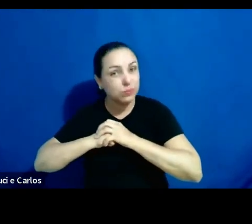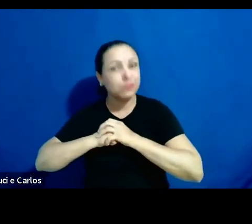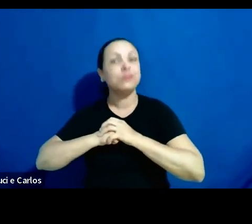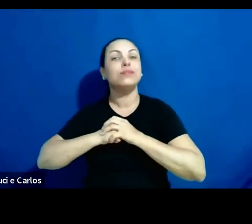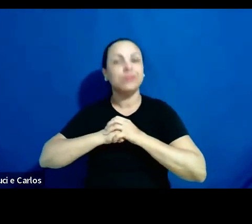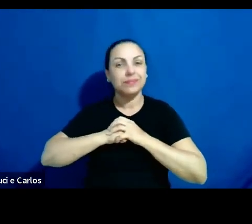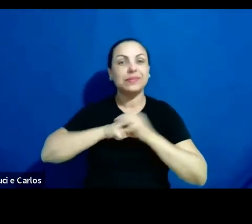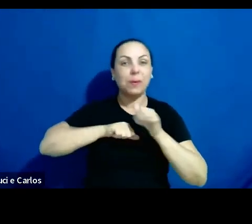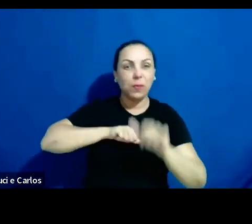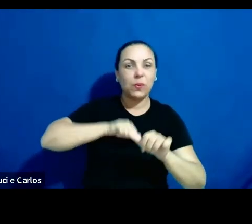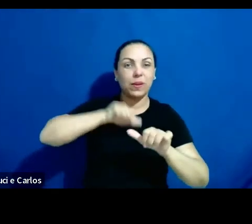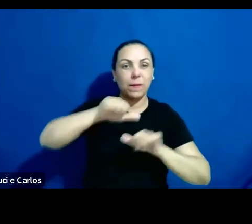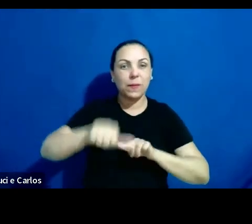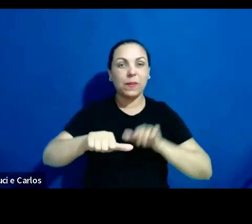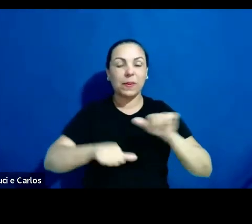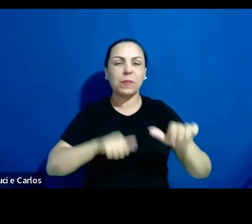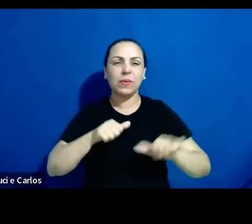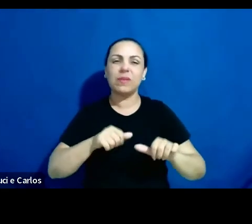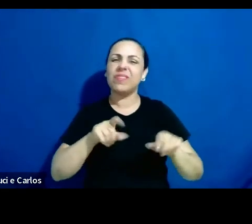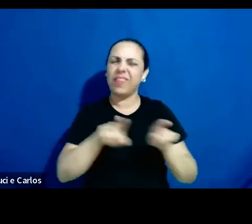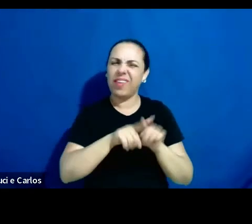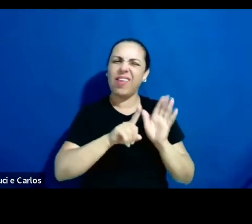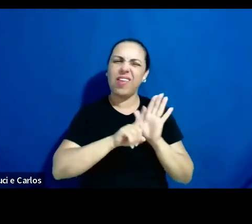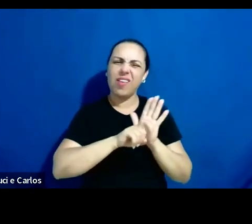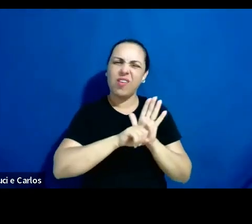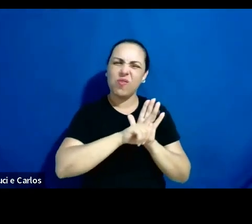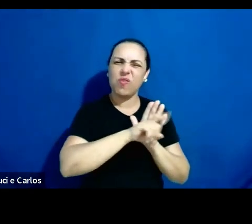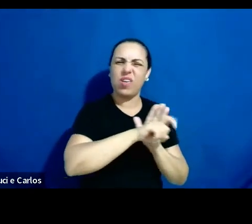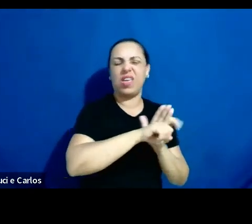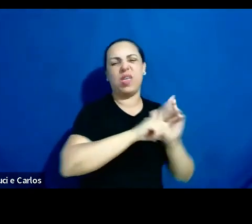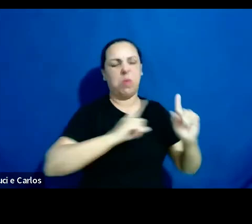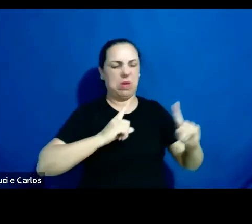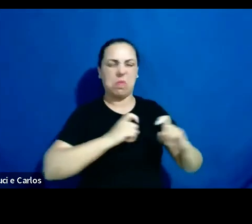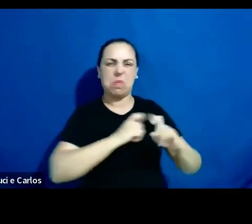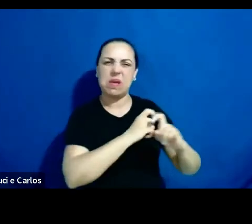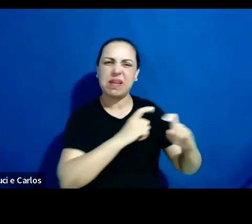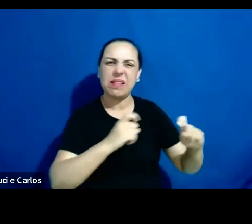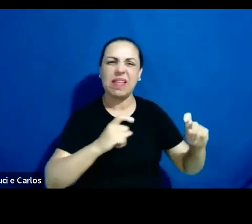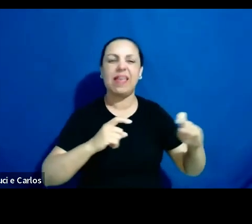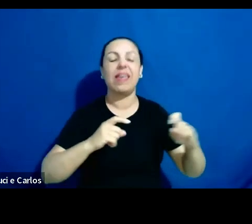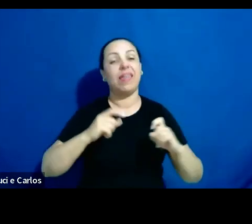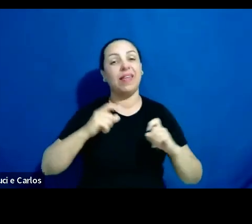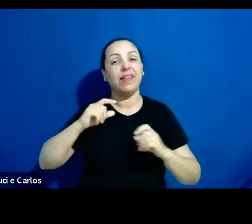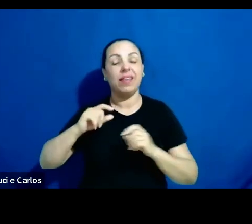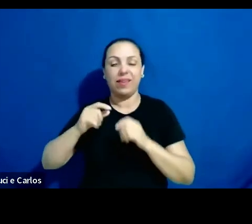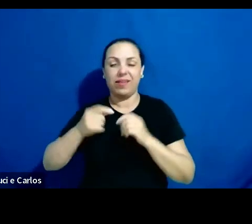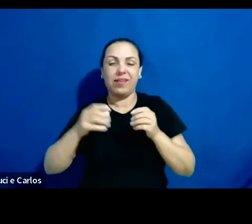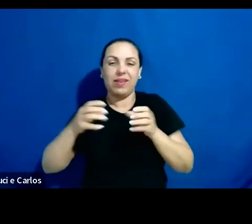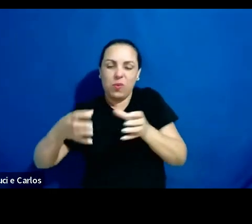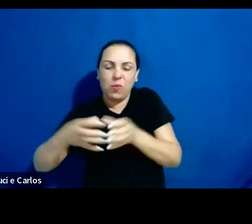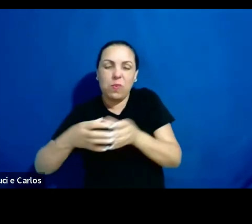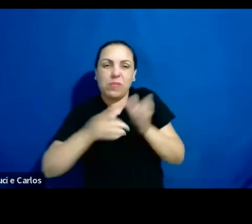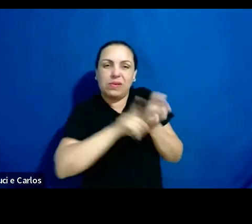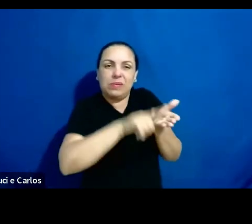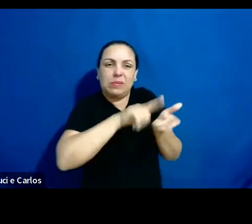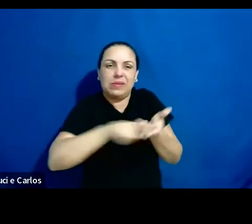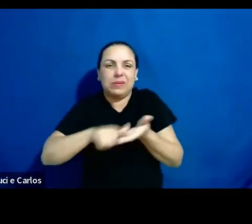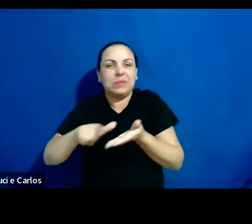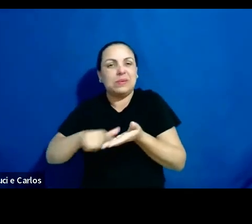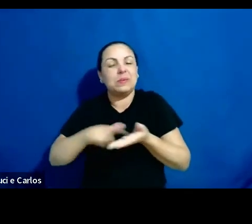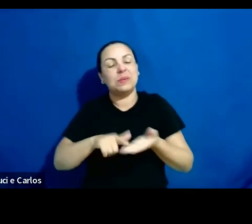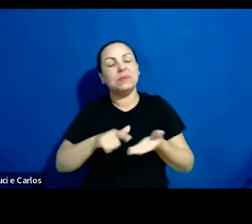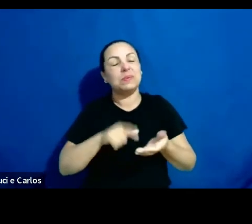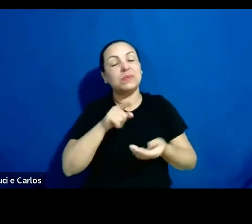está servindo para nada, os parasitas. Então, de noite, enquanto você dorme, enquanto você